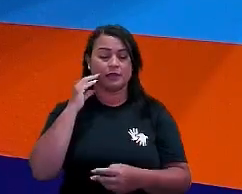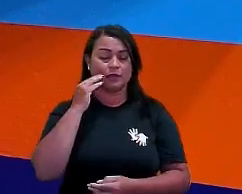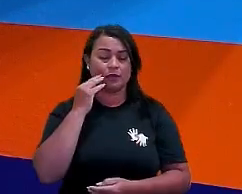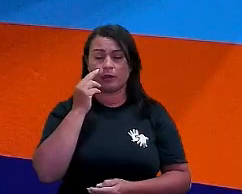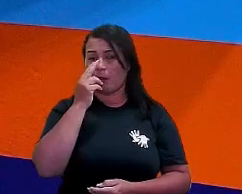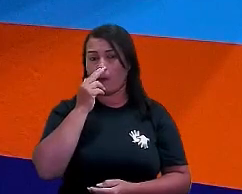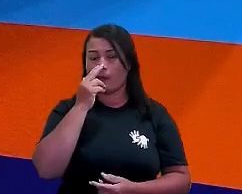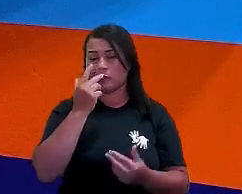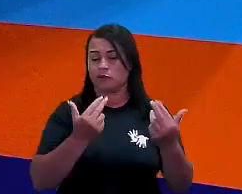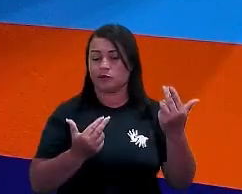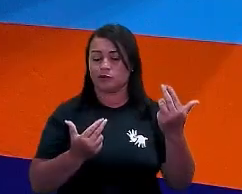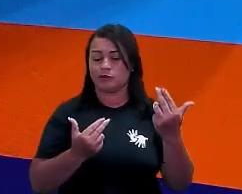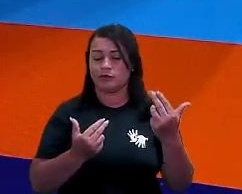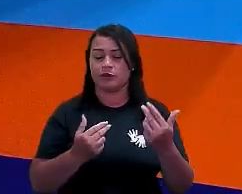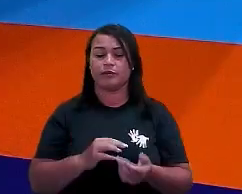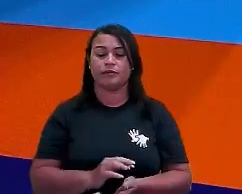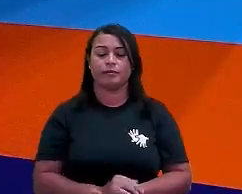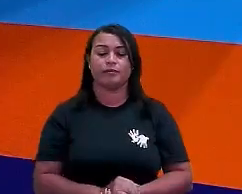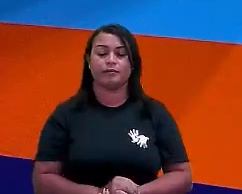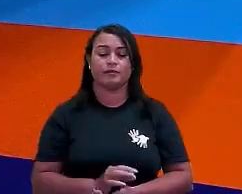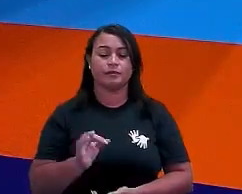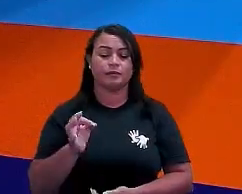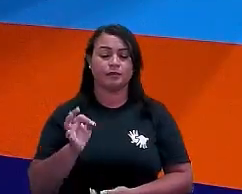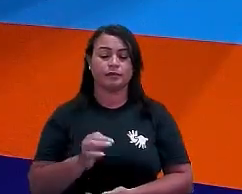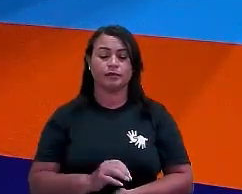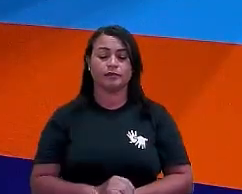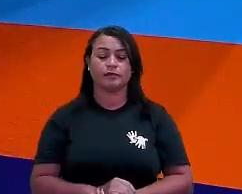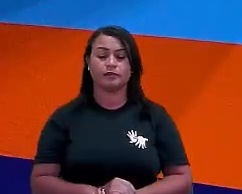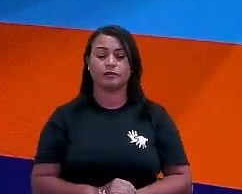4 e o suco custa R$ 4, tá certo?